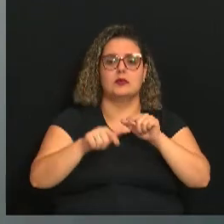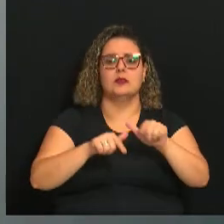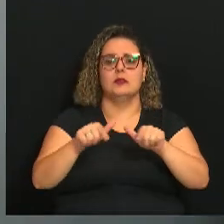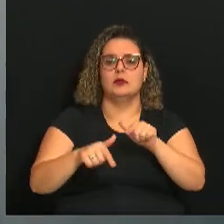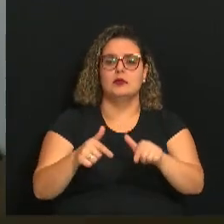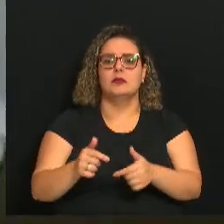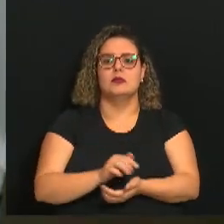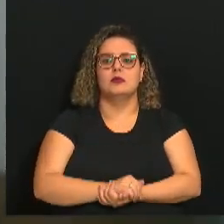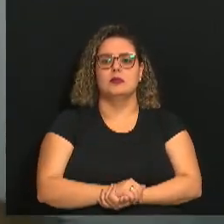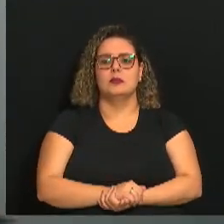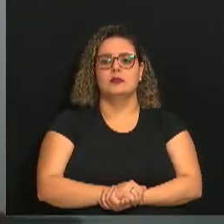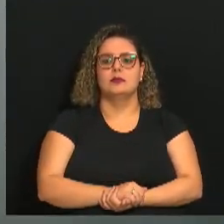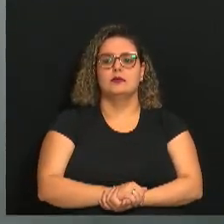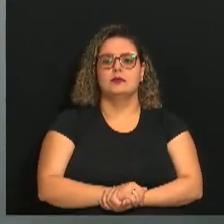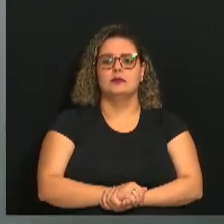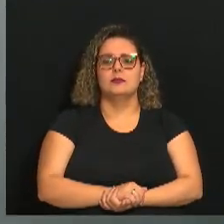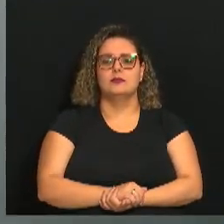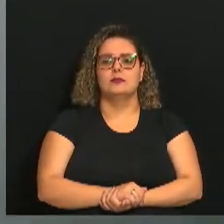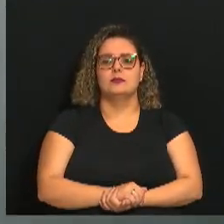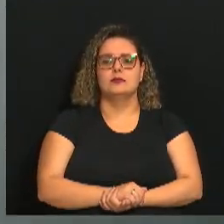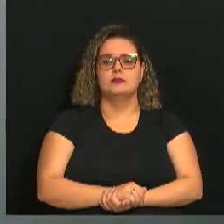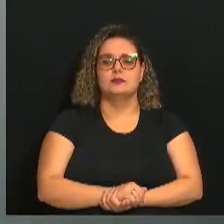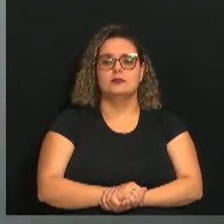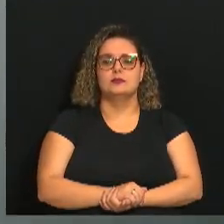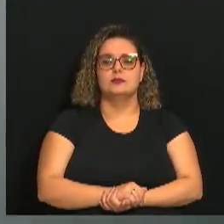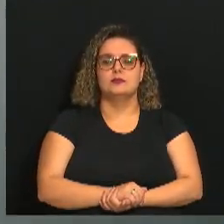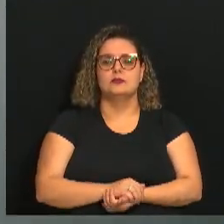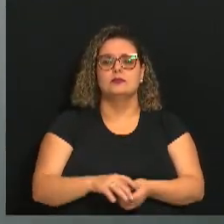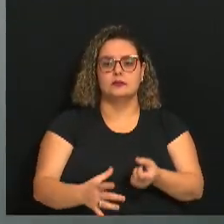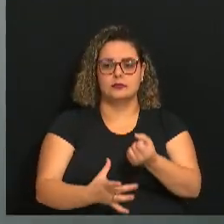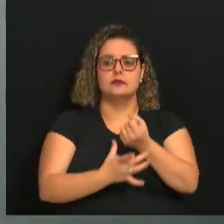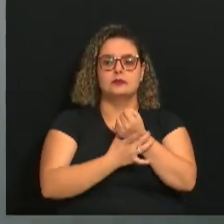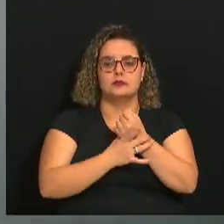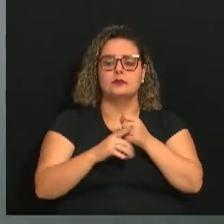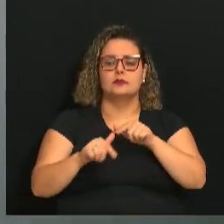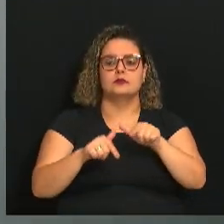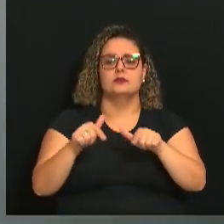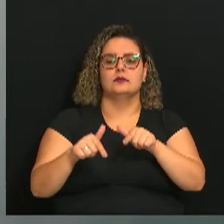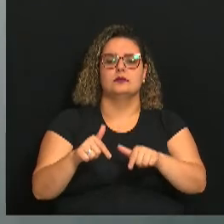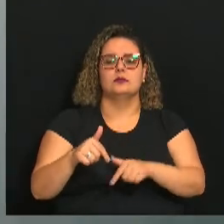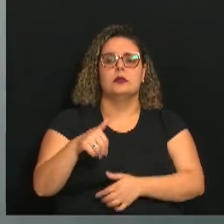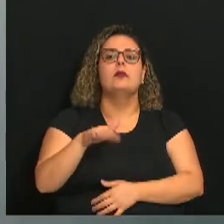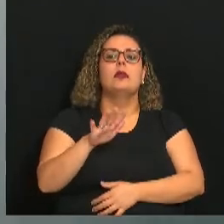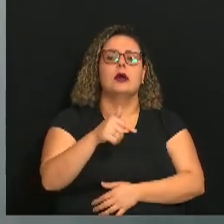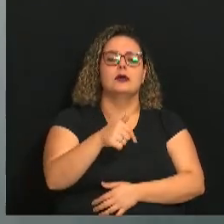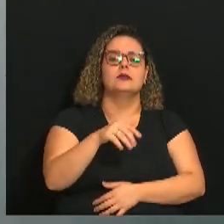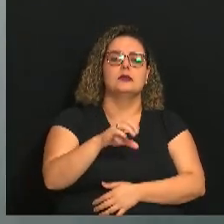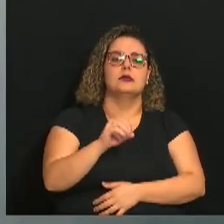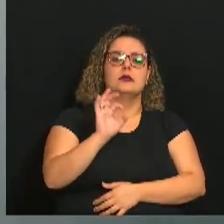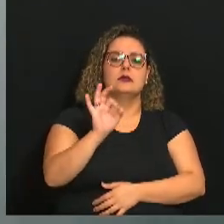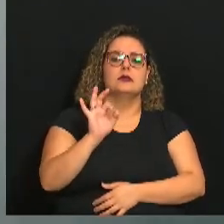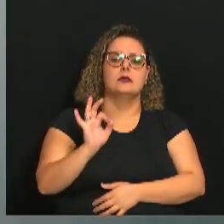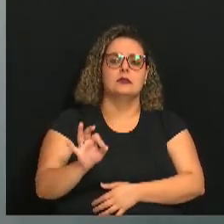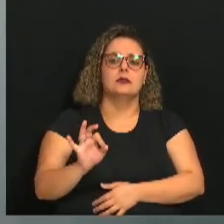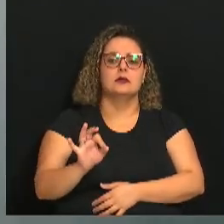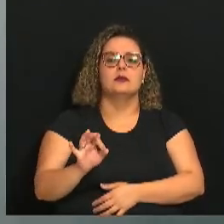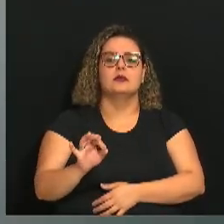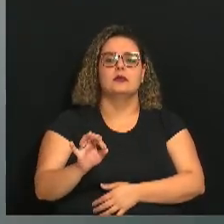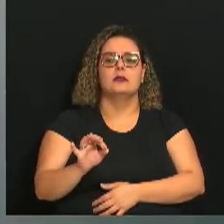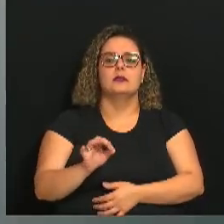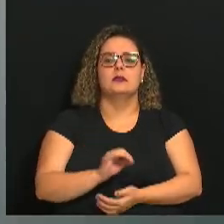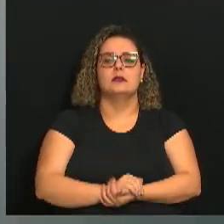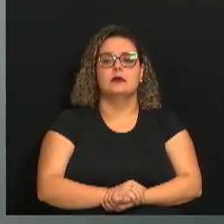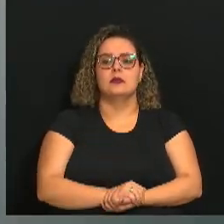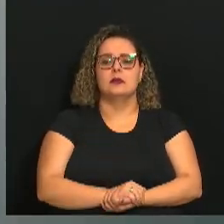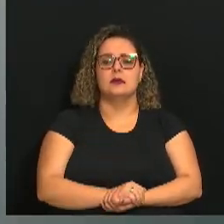também procurou dar essa segurança para os trabalhadores. Mais de 70% dos trabalhadores, felizmente,